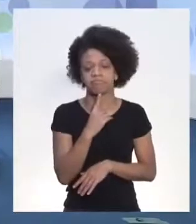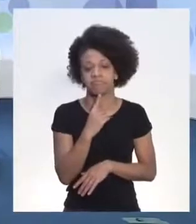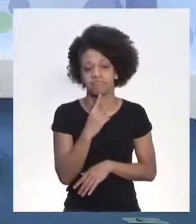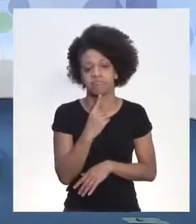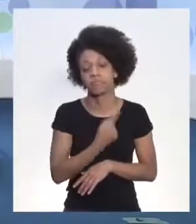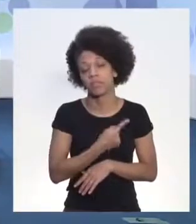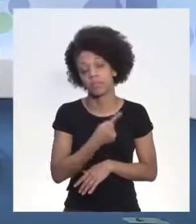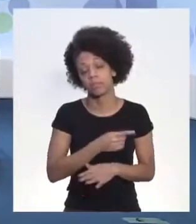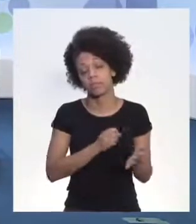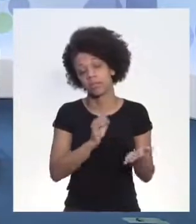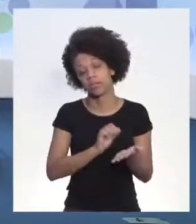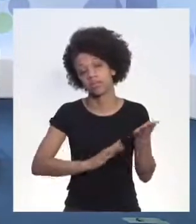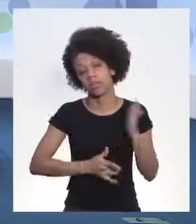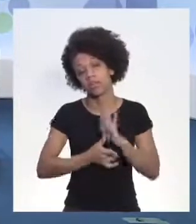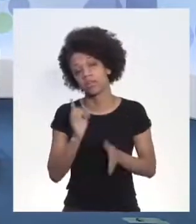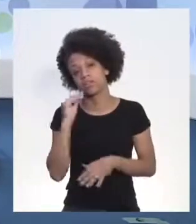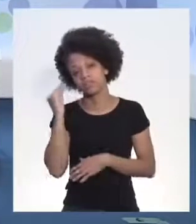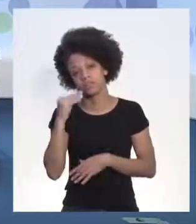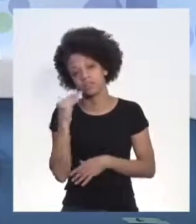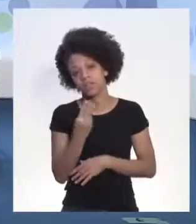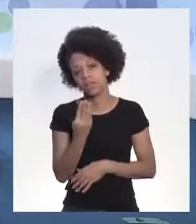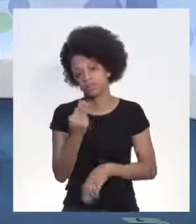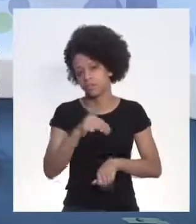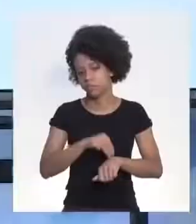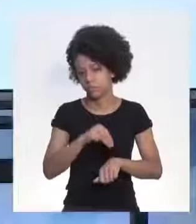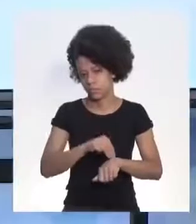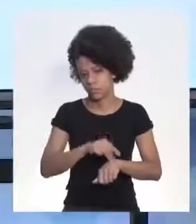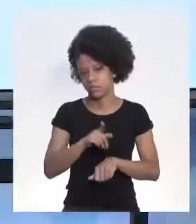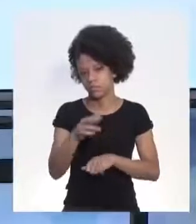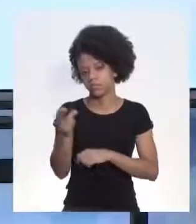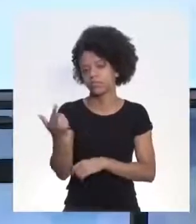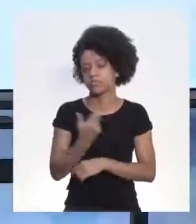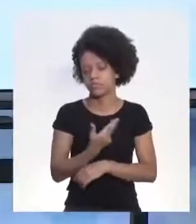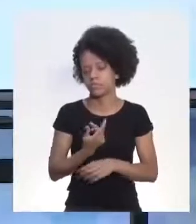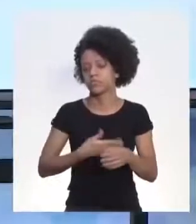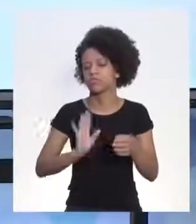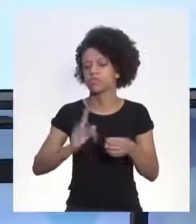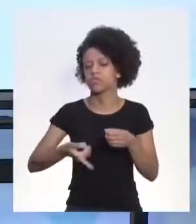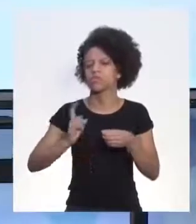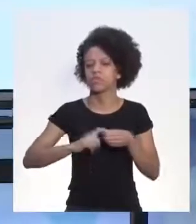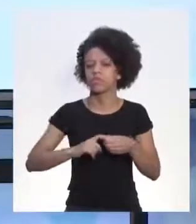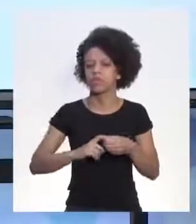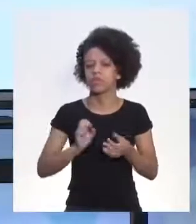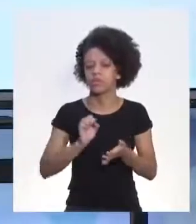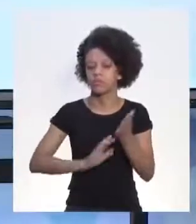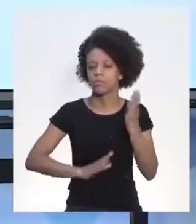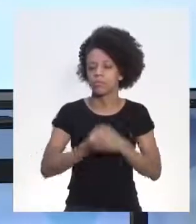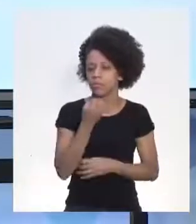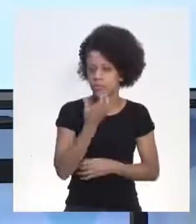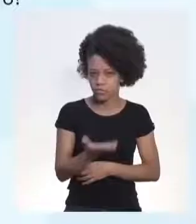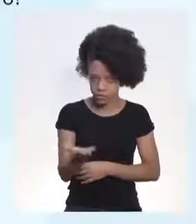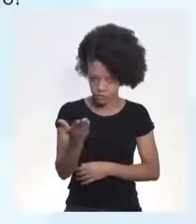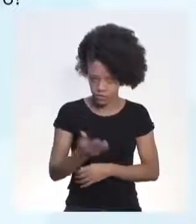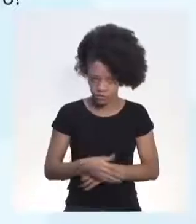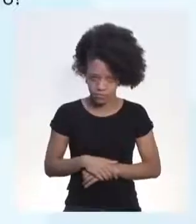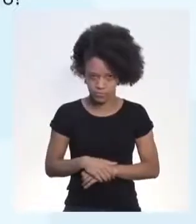atividade aí antes de eu fazer o experimento. Vou dar 3 minutinhos para vocês e a gente já retorna, beleza? Bom trabalho aí para vocês.